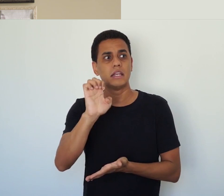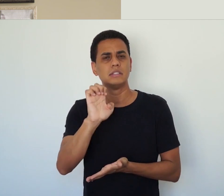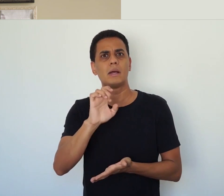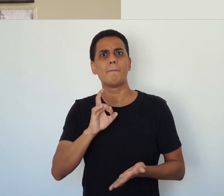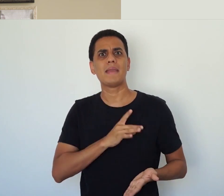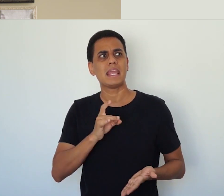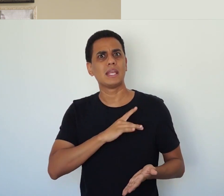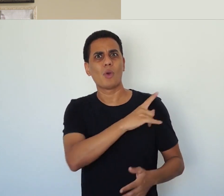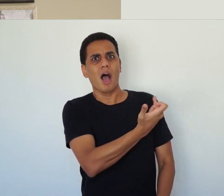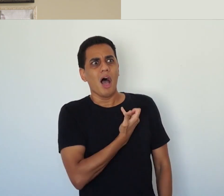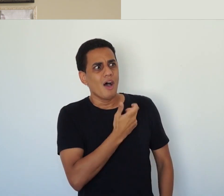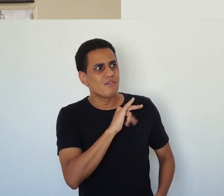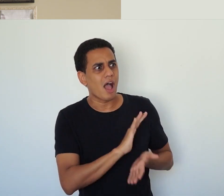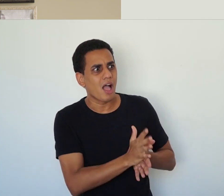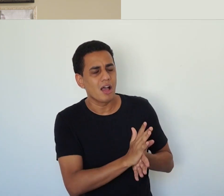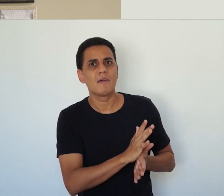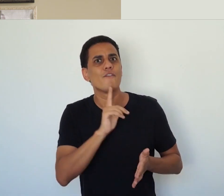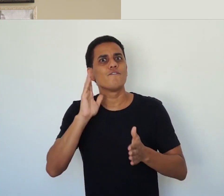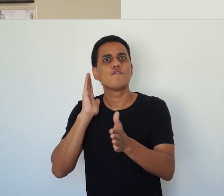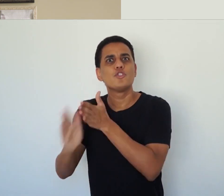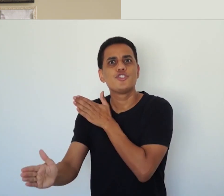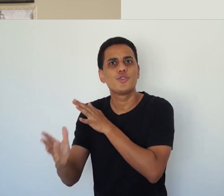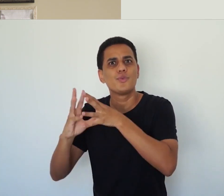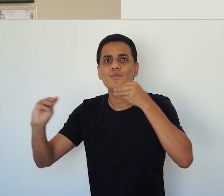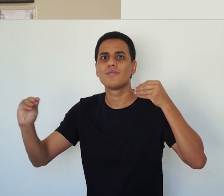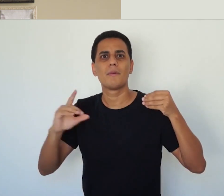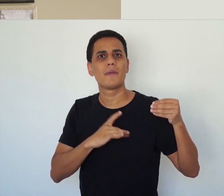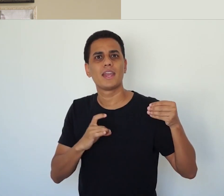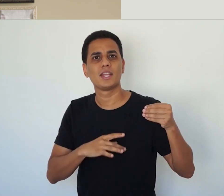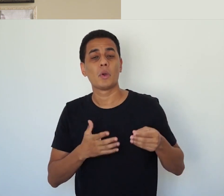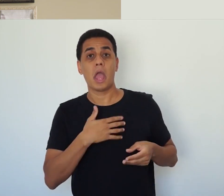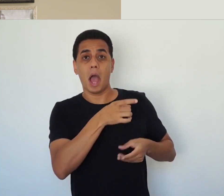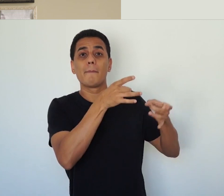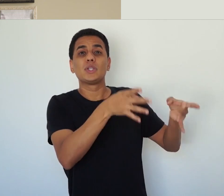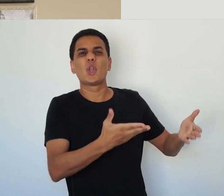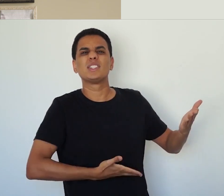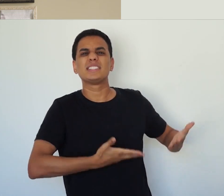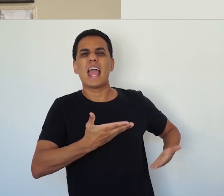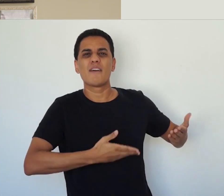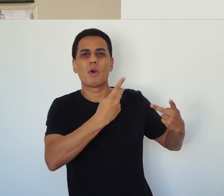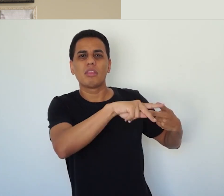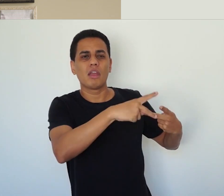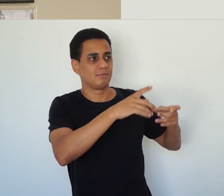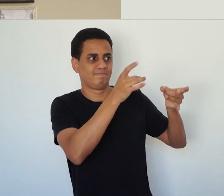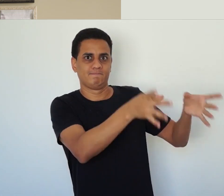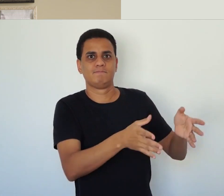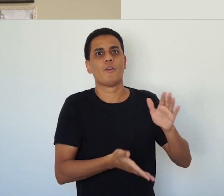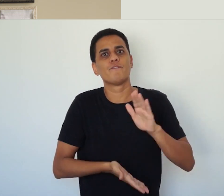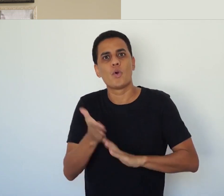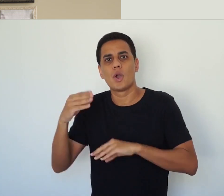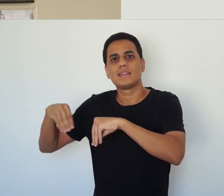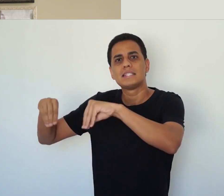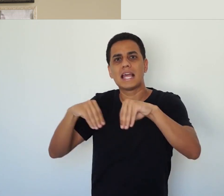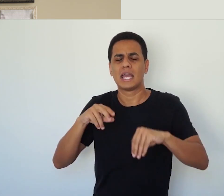teve medo e fugiu para salvar a sua vida. Em Berseba de Judá, ele deixou o seu servo,